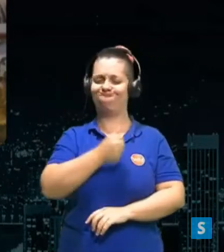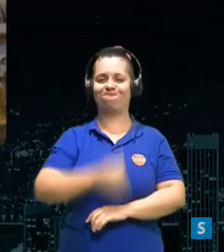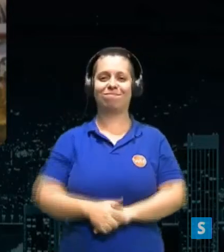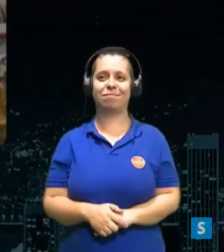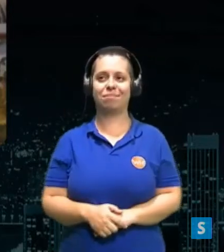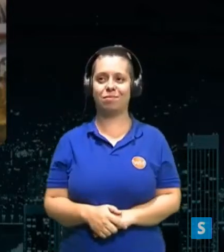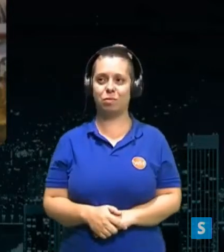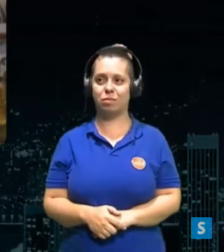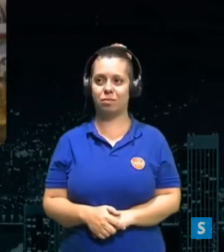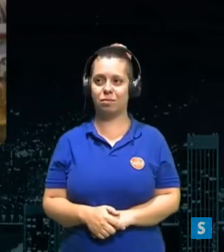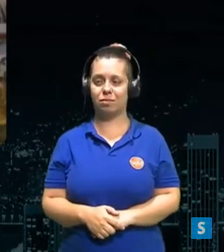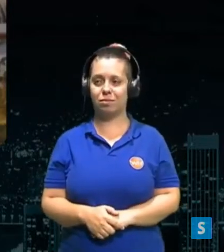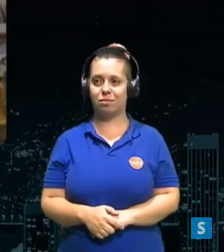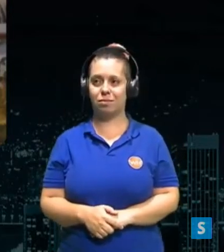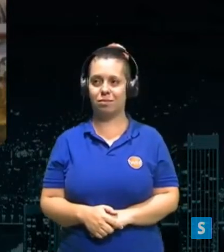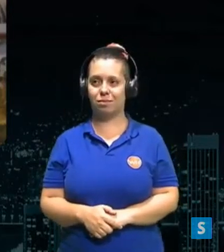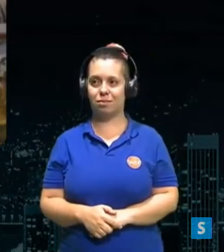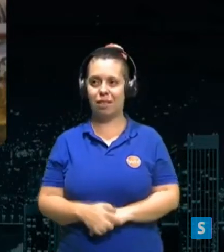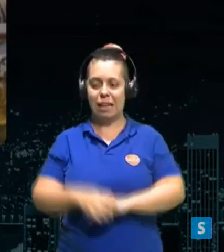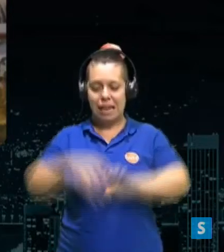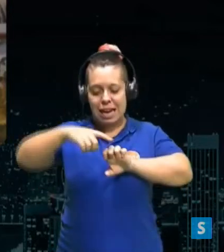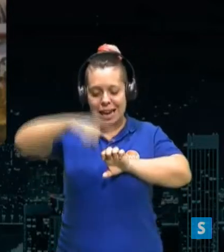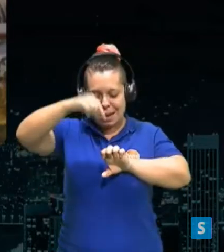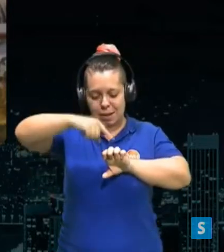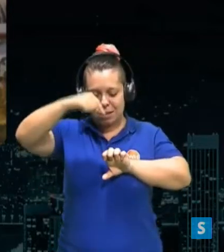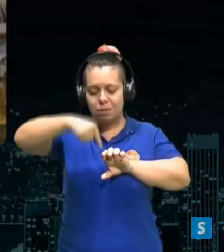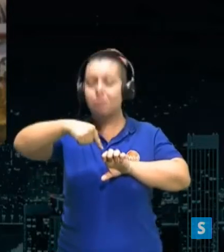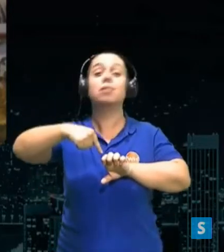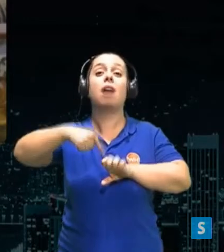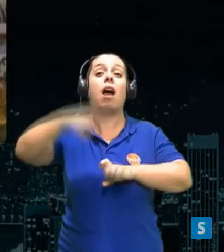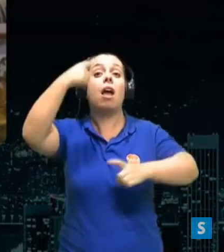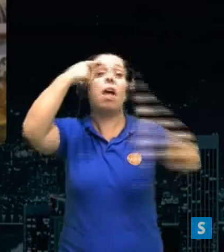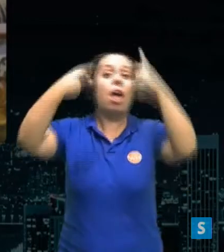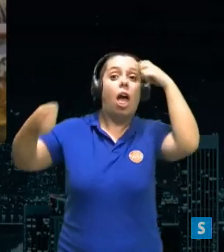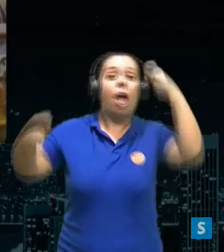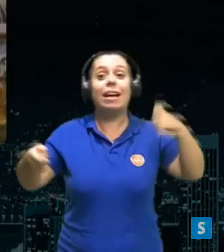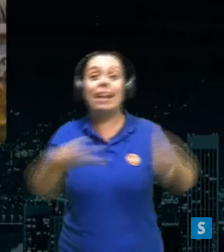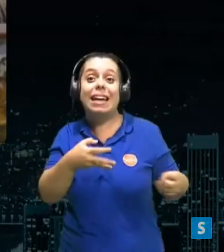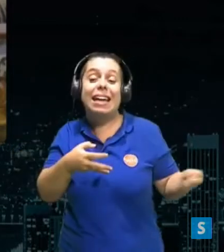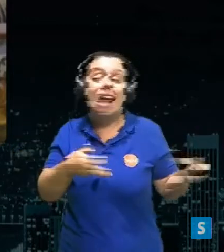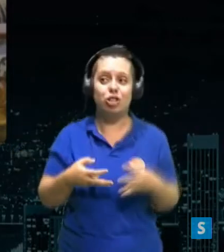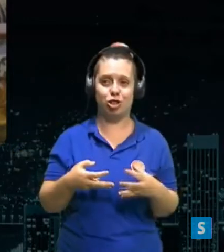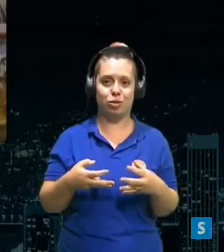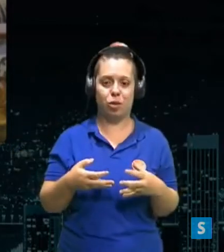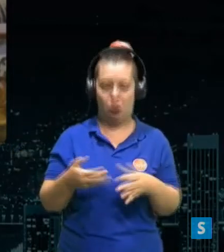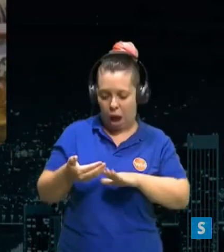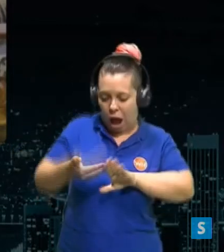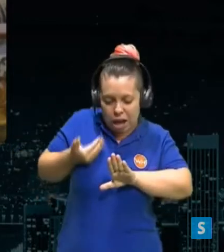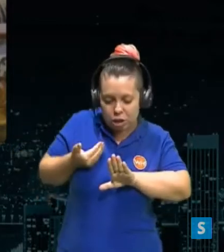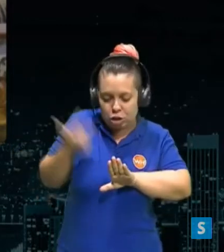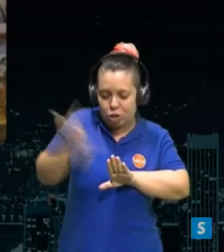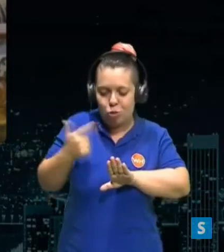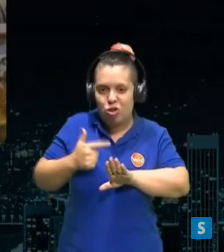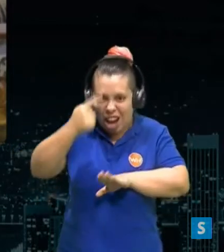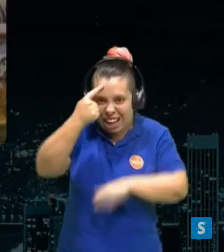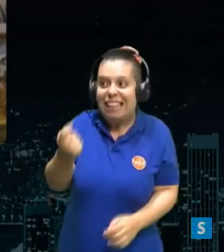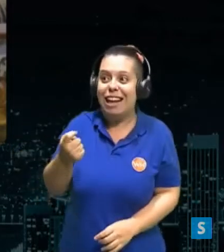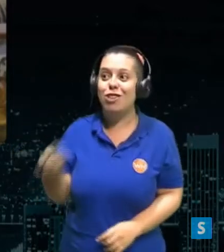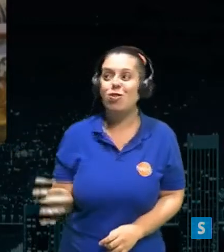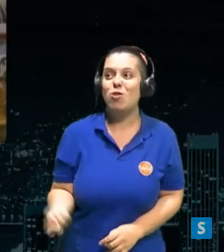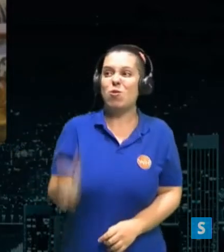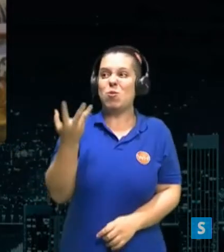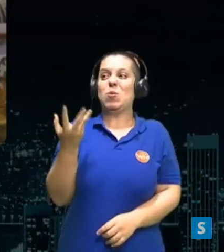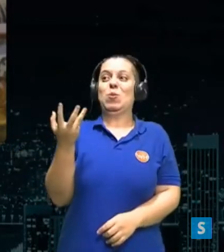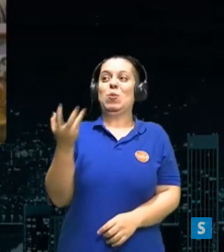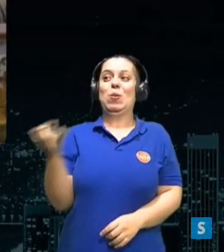empreendedorismo é um processo criativo criar algo que não existia antes construir algo